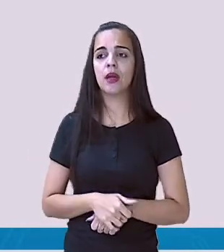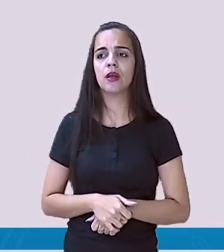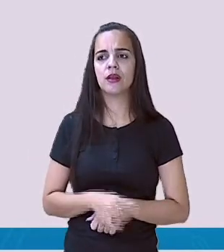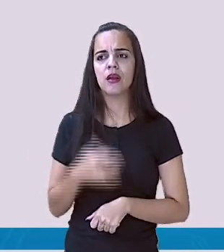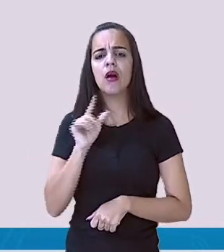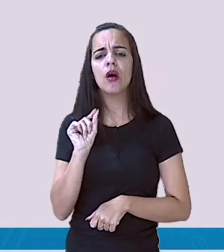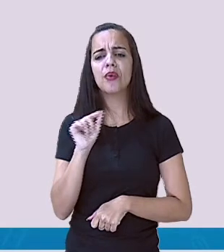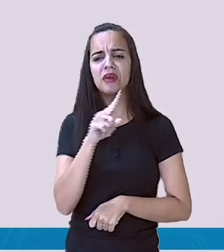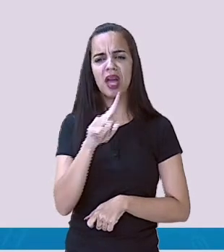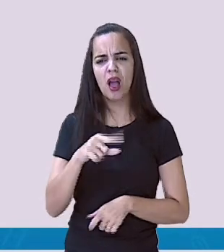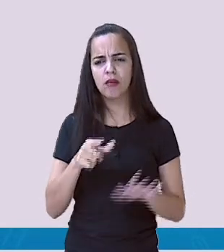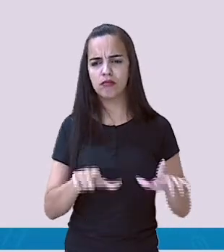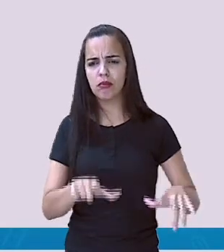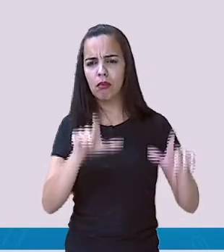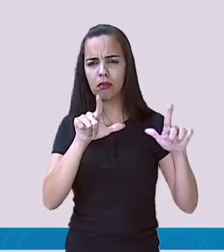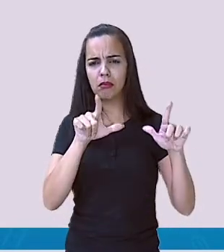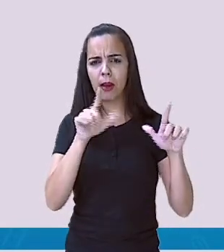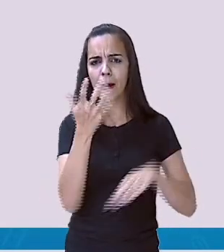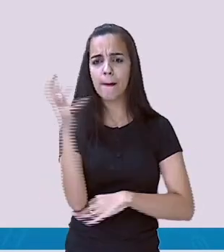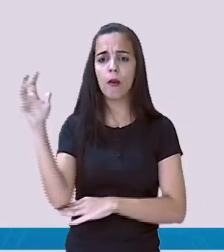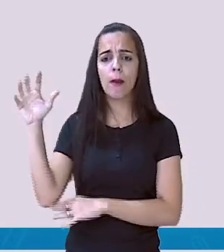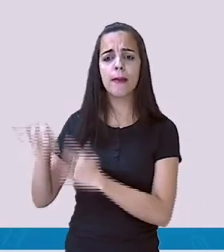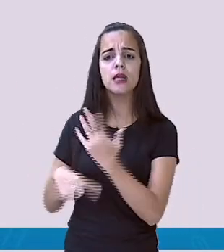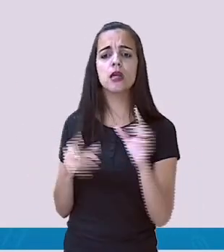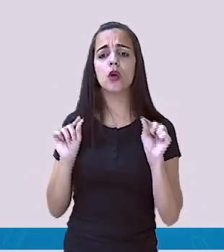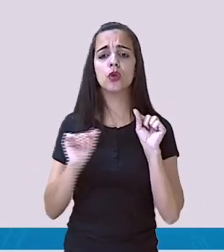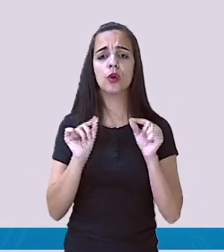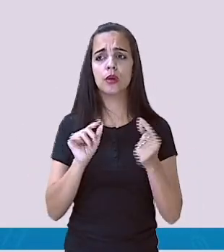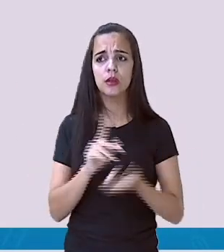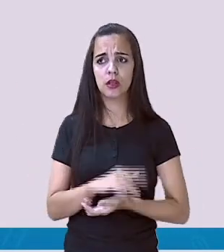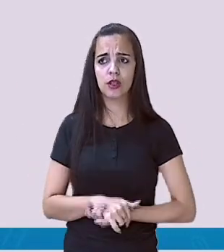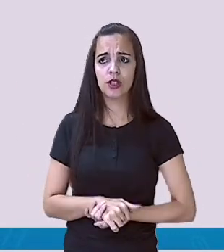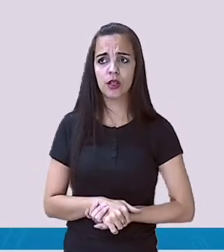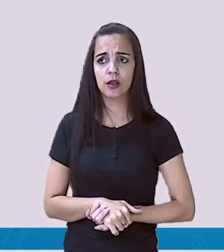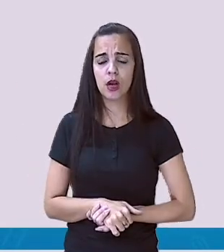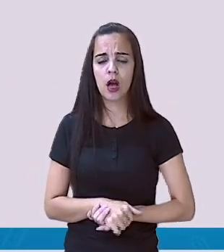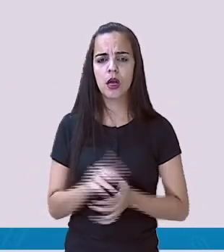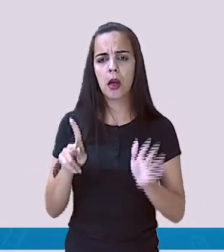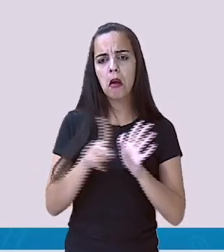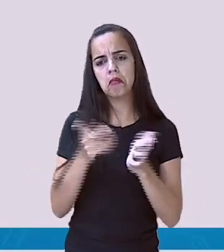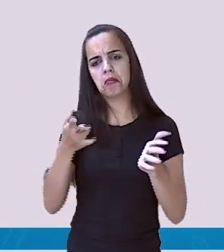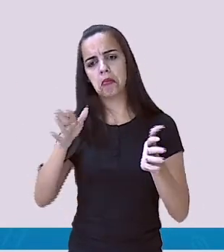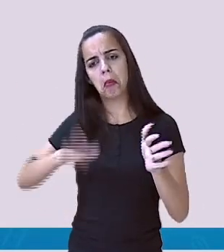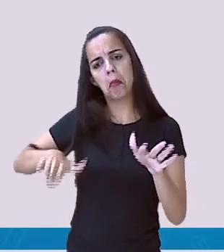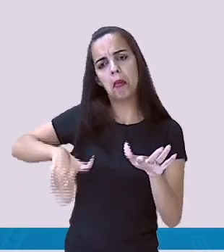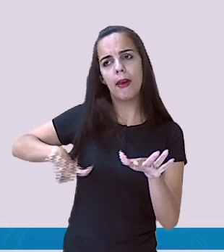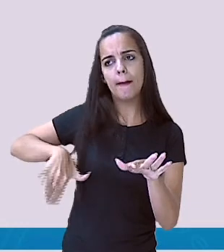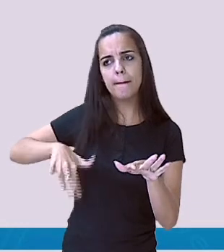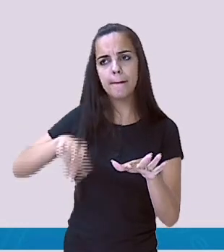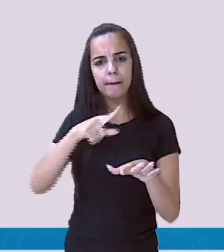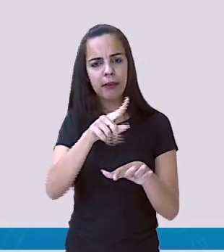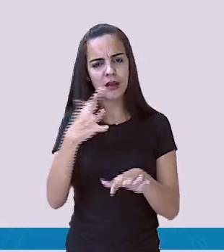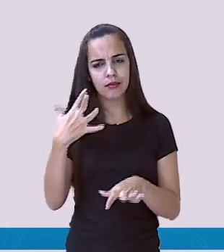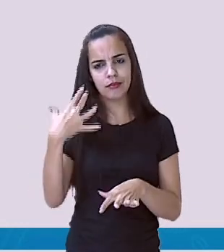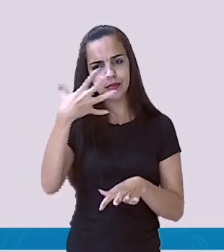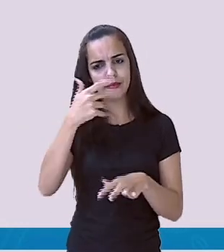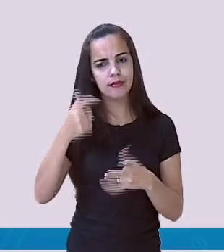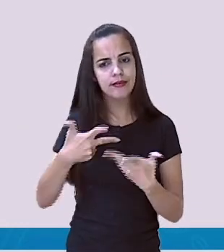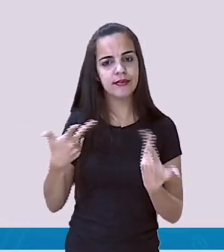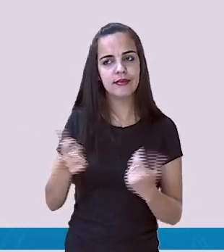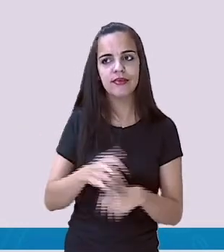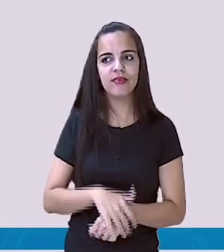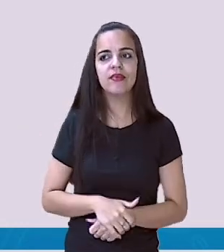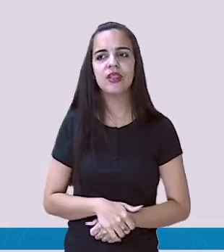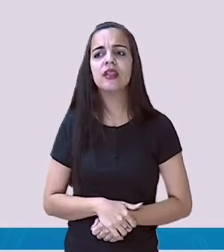paisagem o quê? Uma paisagem de praia, não é isso? Uma paisagem de uma praia, ali tem areia, tem o mar, tem o